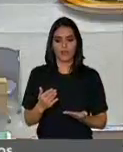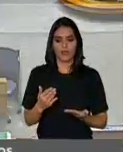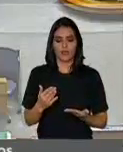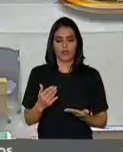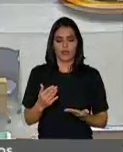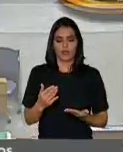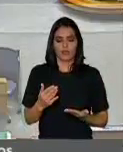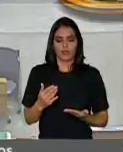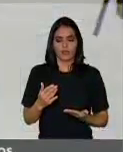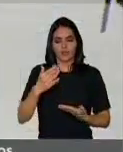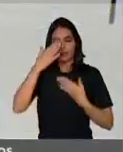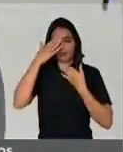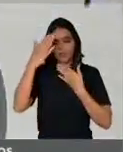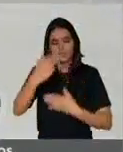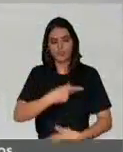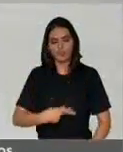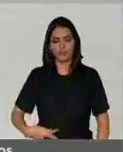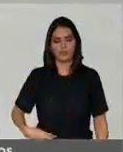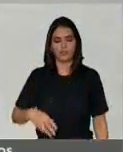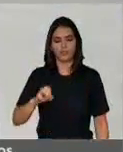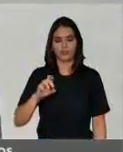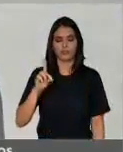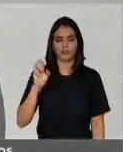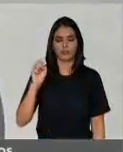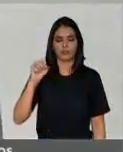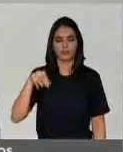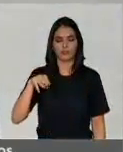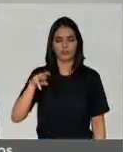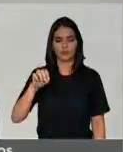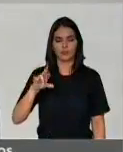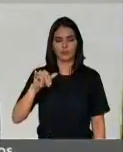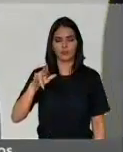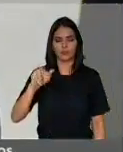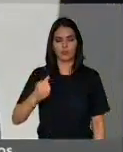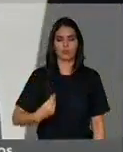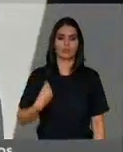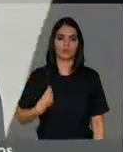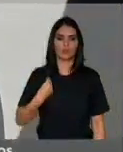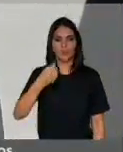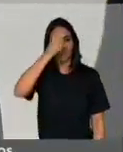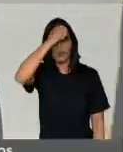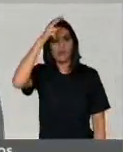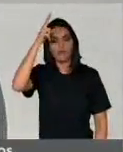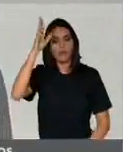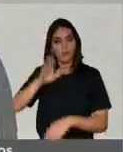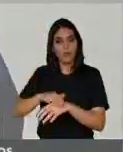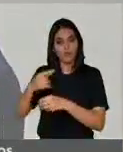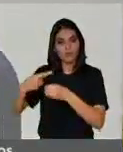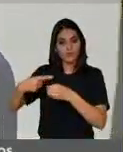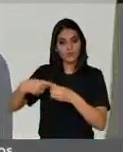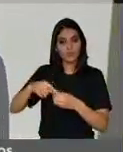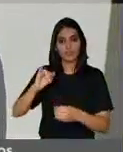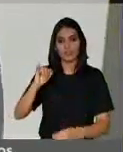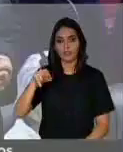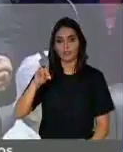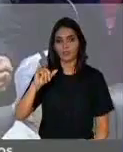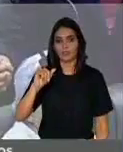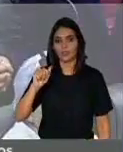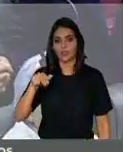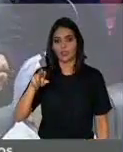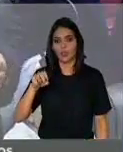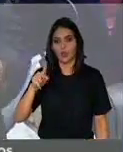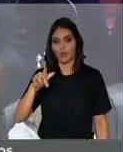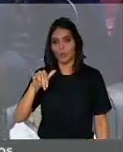Muito obrigado, presidente, doutor Edson Moreira. Estou aqui hoje com o prefeito de Indianópolis, está aqui Lindomar,